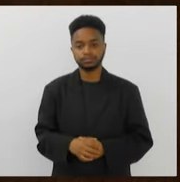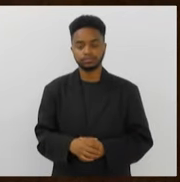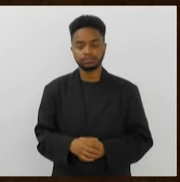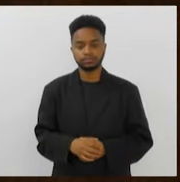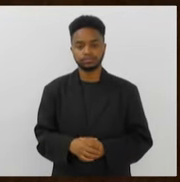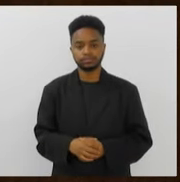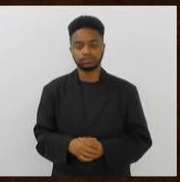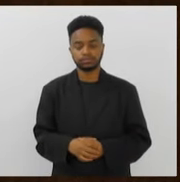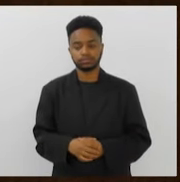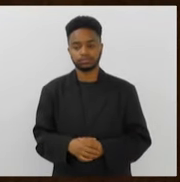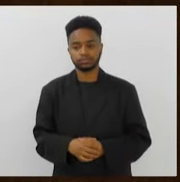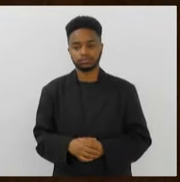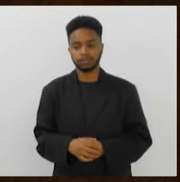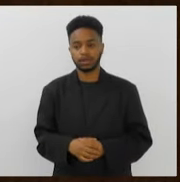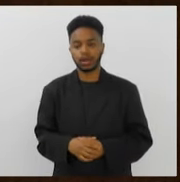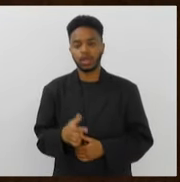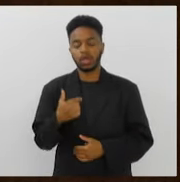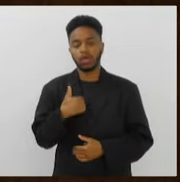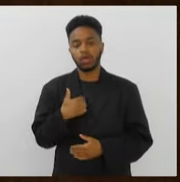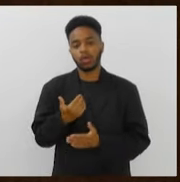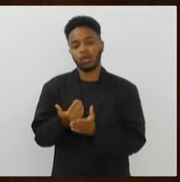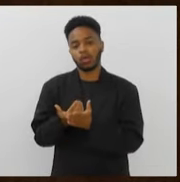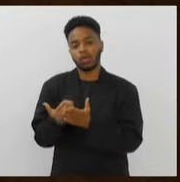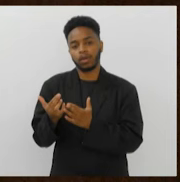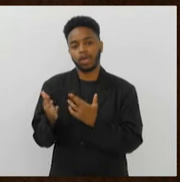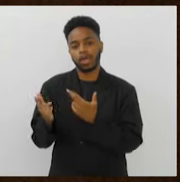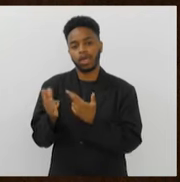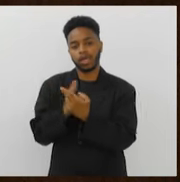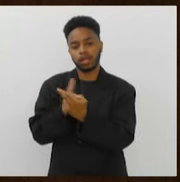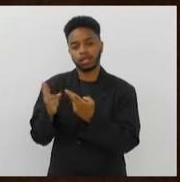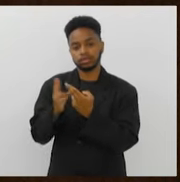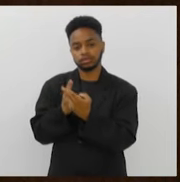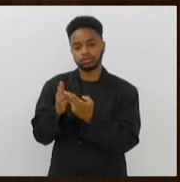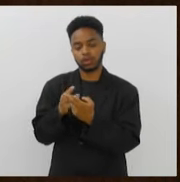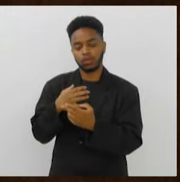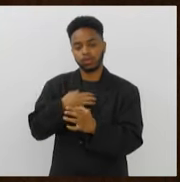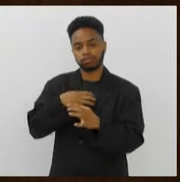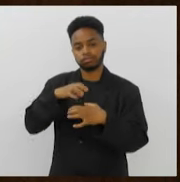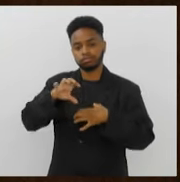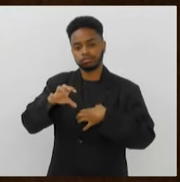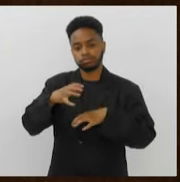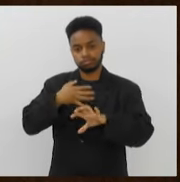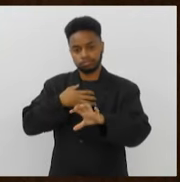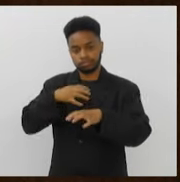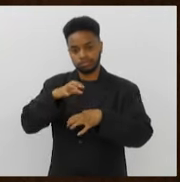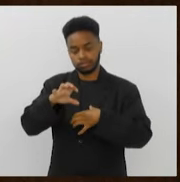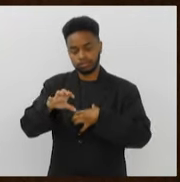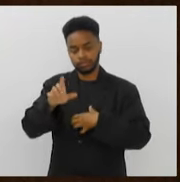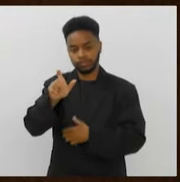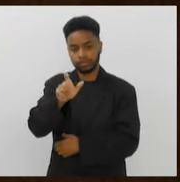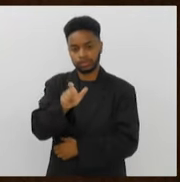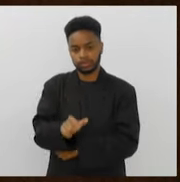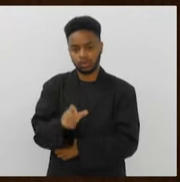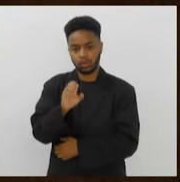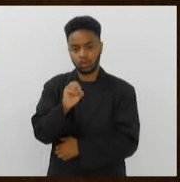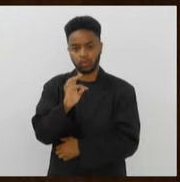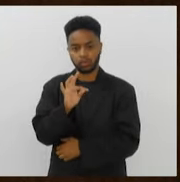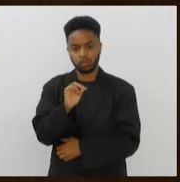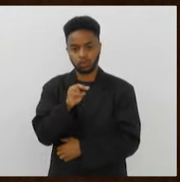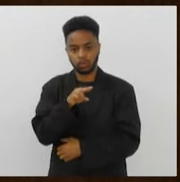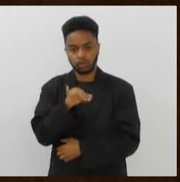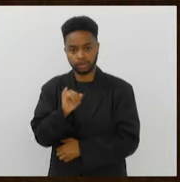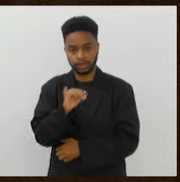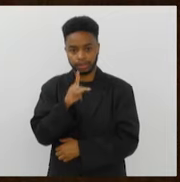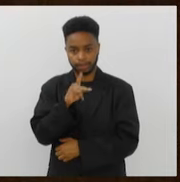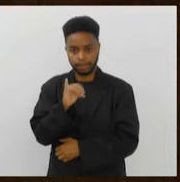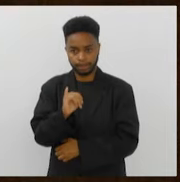eu comecei a minha relação de empatia com o Otônio de Paula ainda